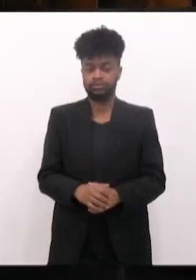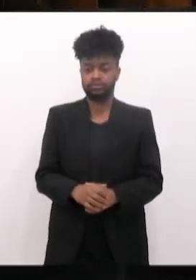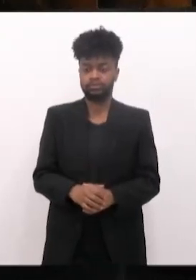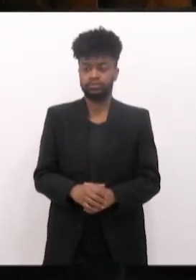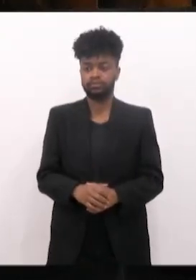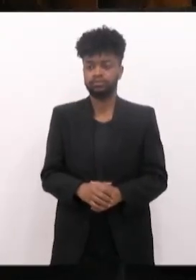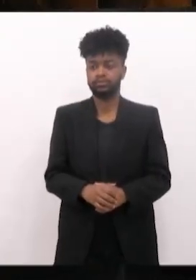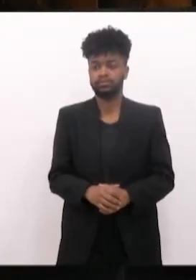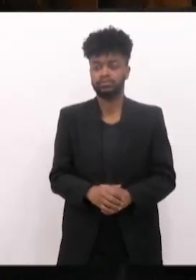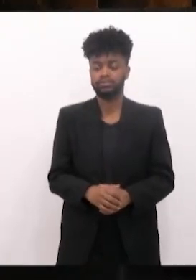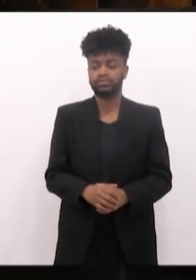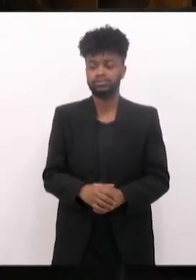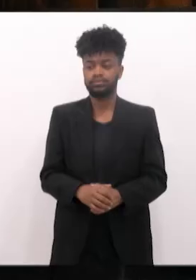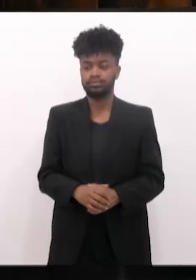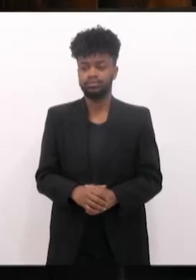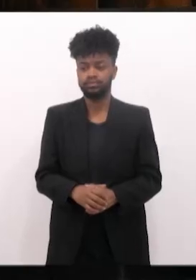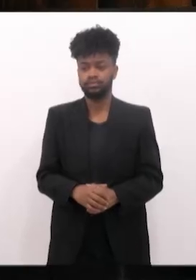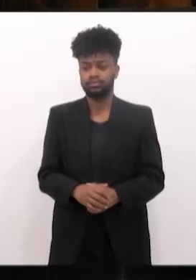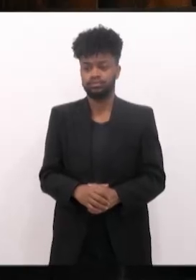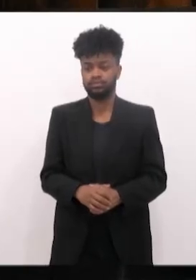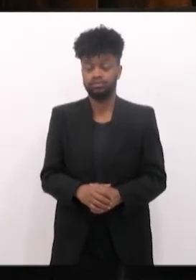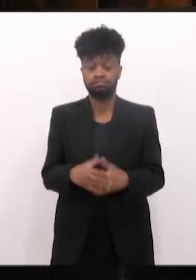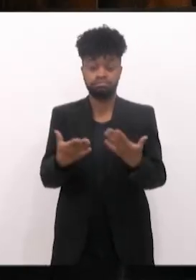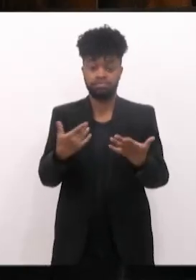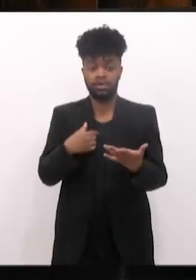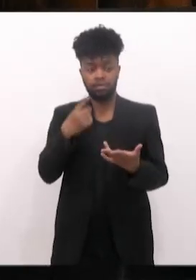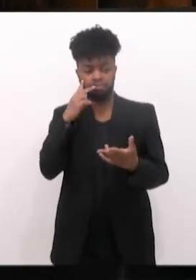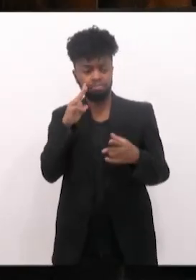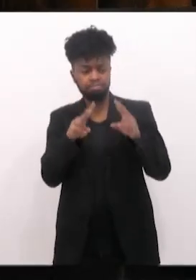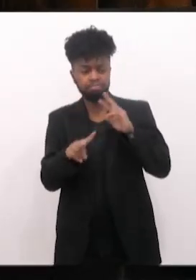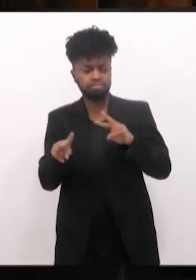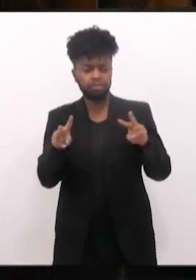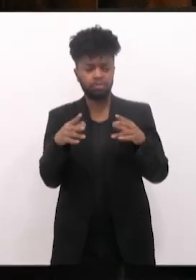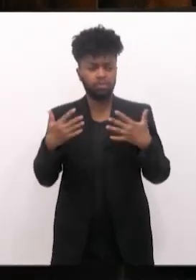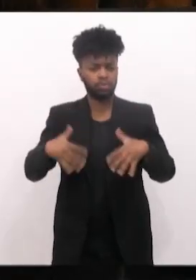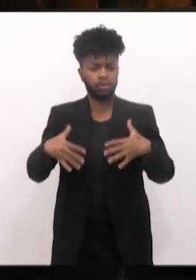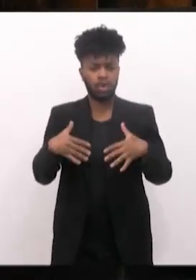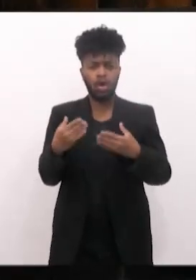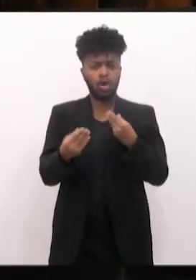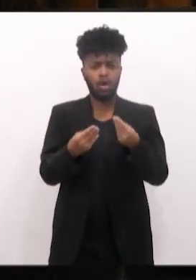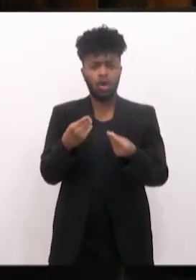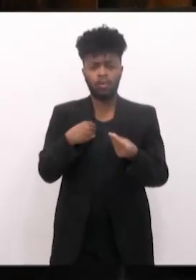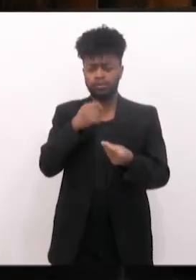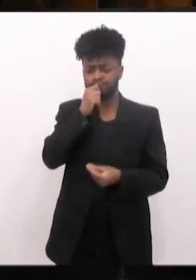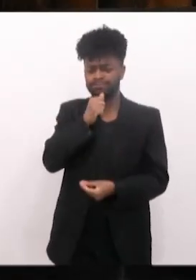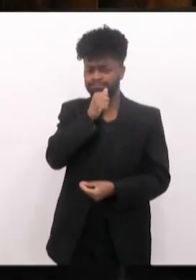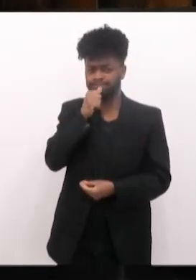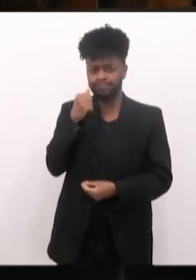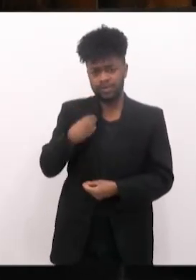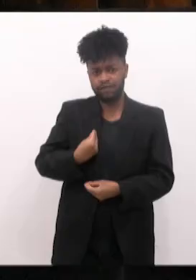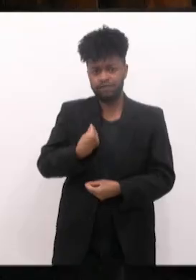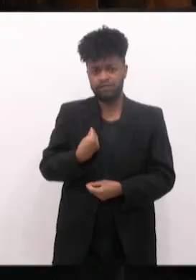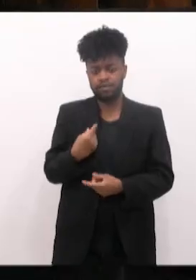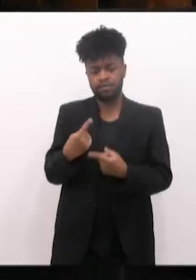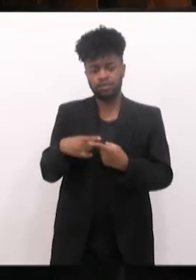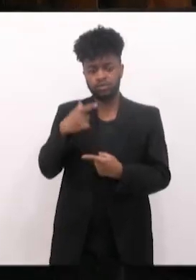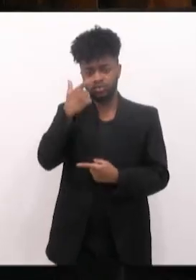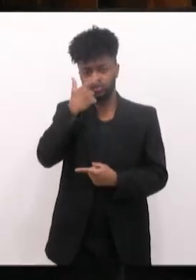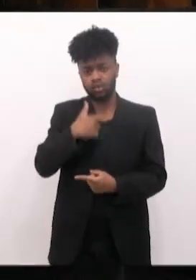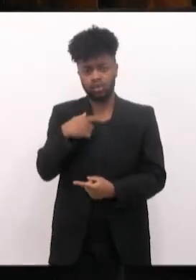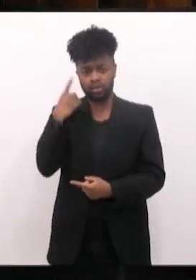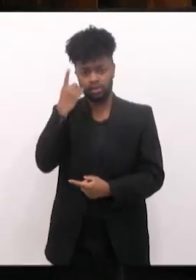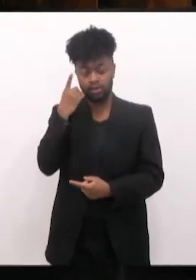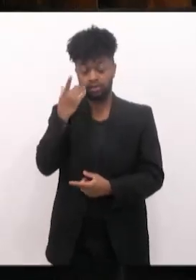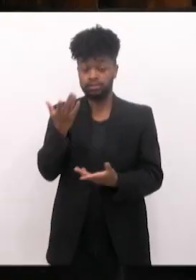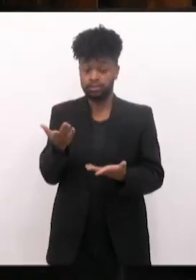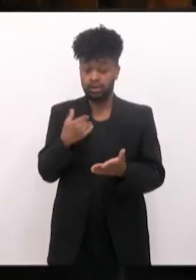E aí, eu fiquei olhando aquilo e falei, Jesus, olha só o que eu tenho que passar como deputado. E aí a